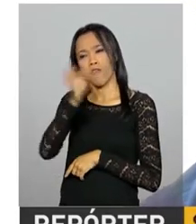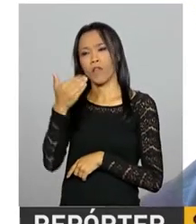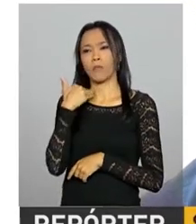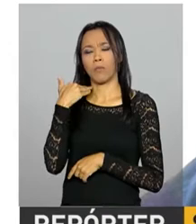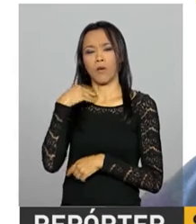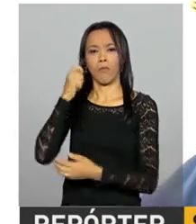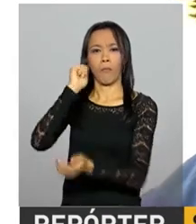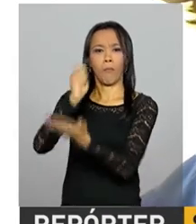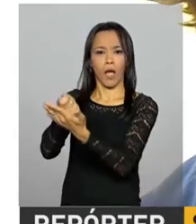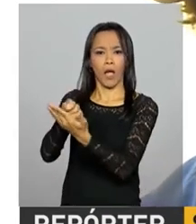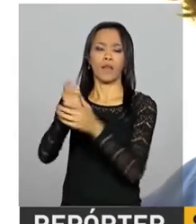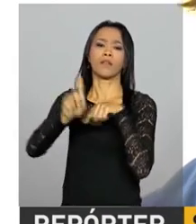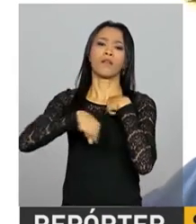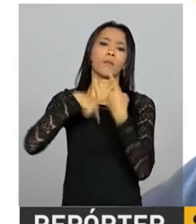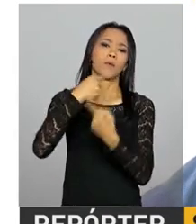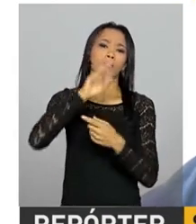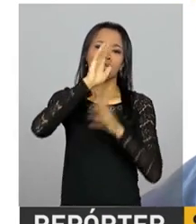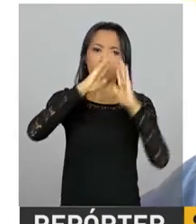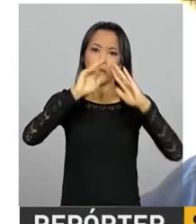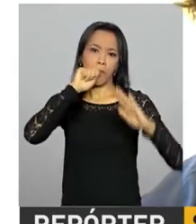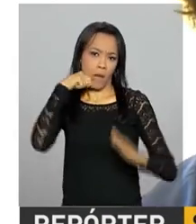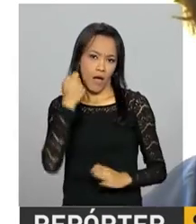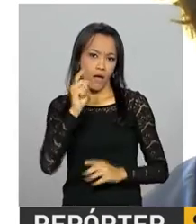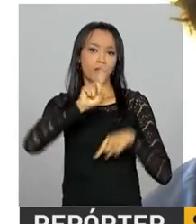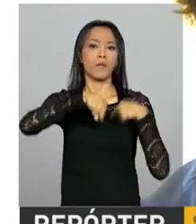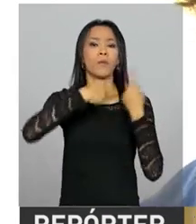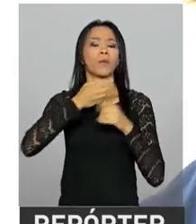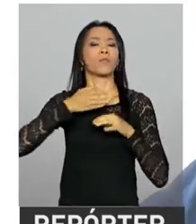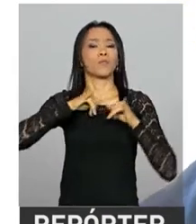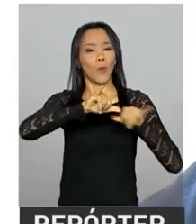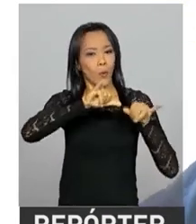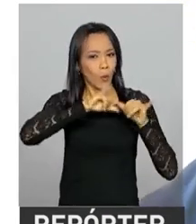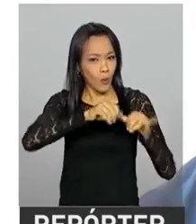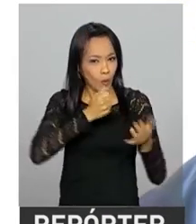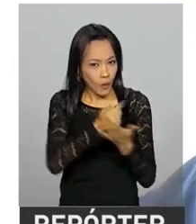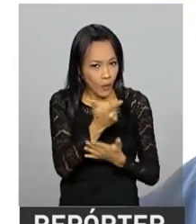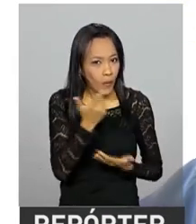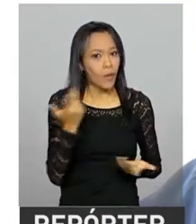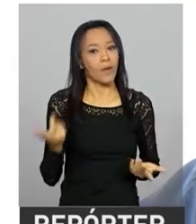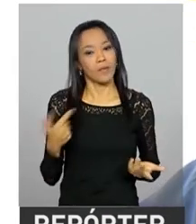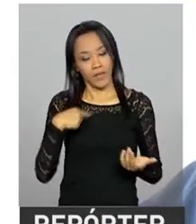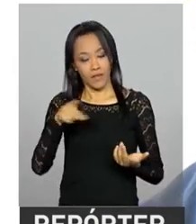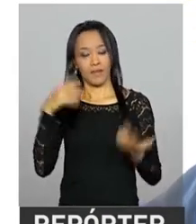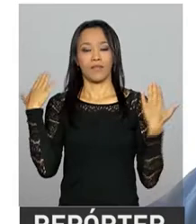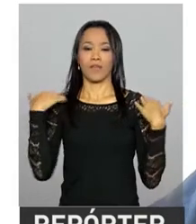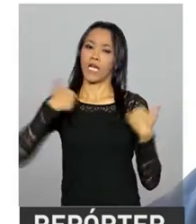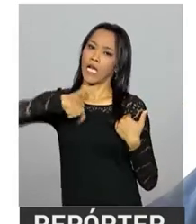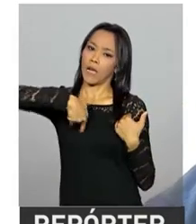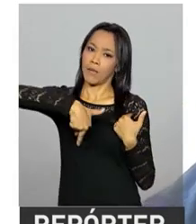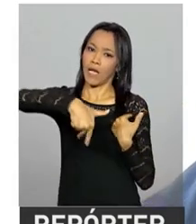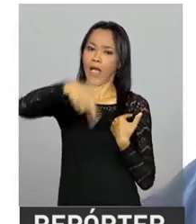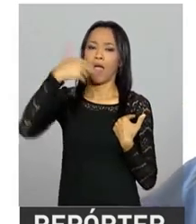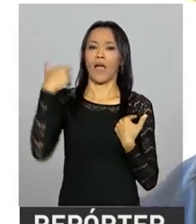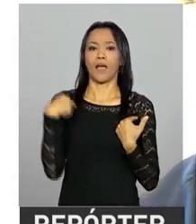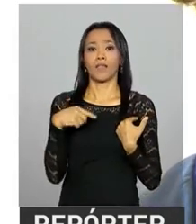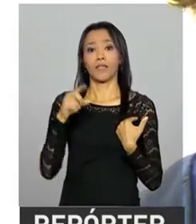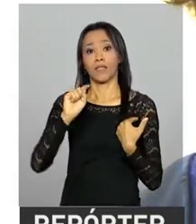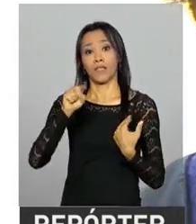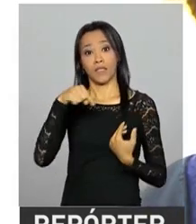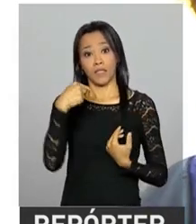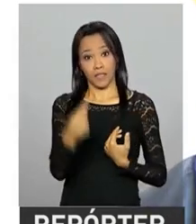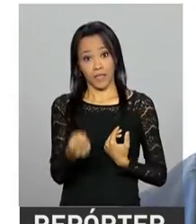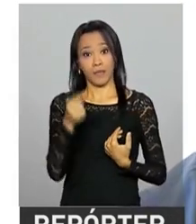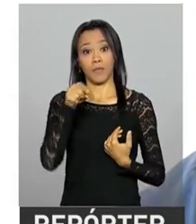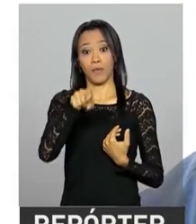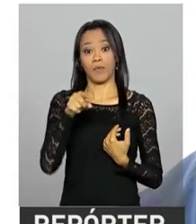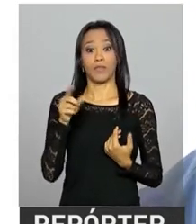banco, vou na padaria, vou fazer compra, dou uma caminhadinha, vou mandar